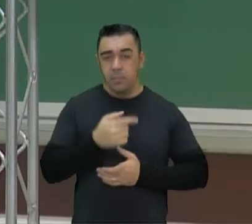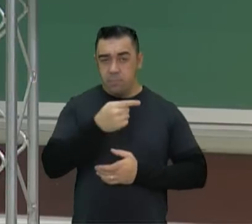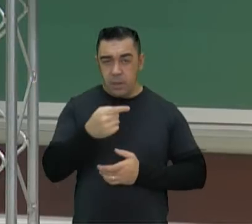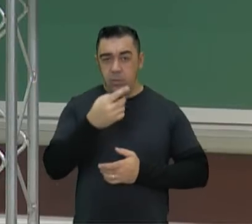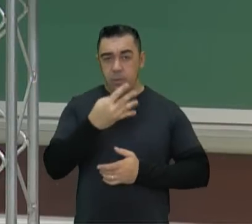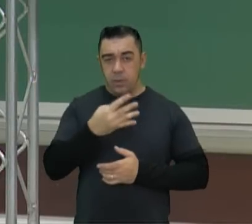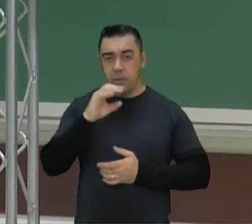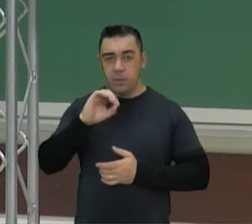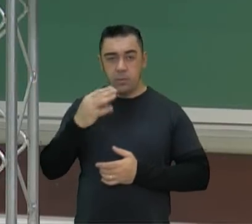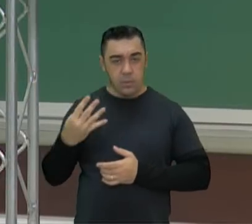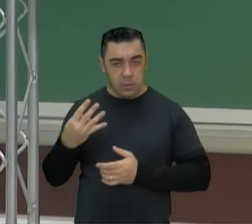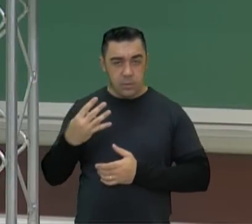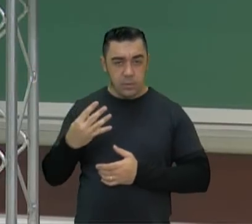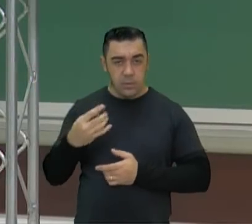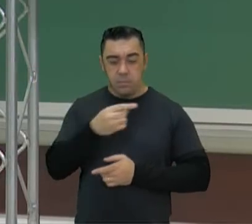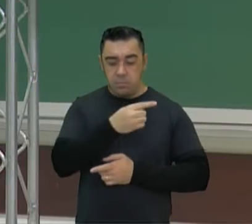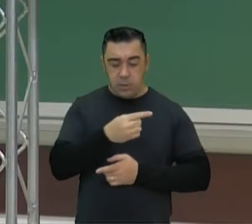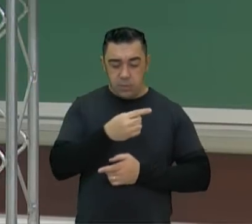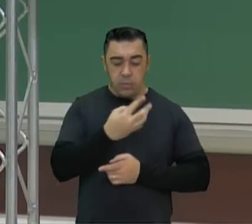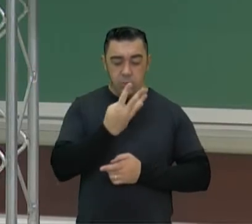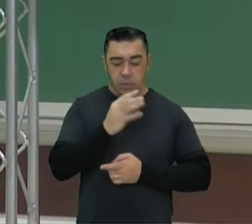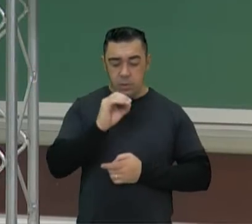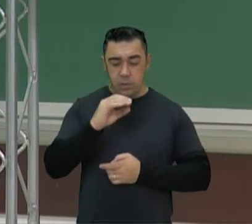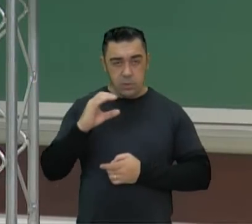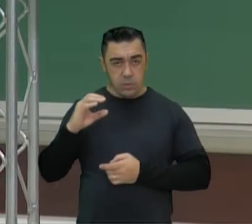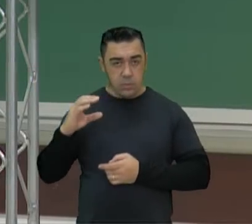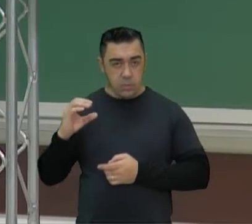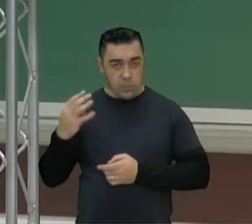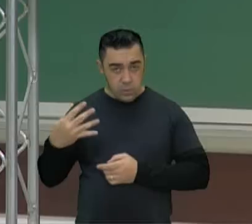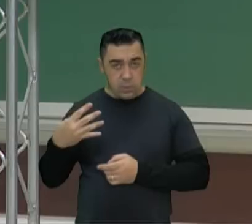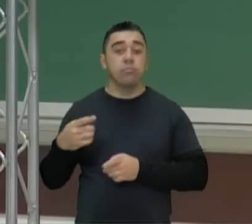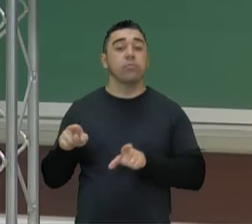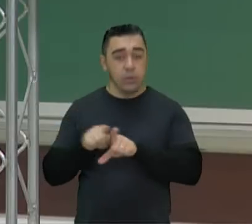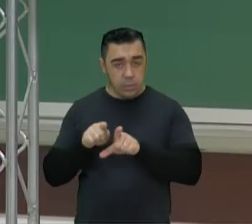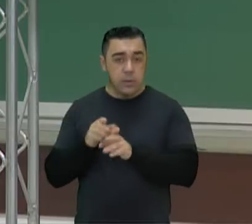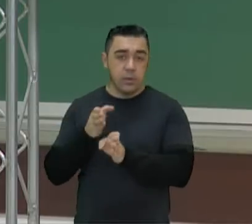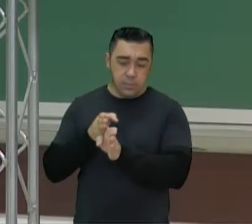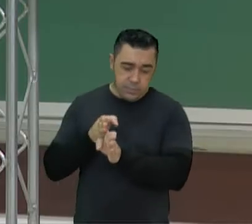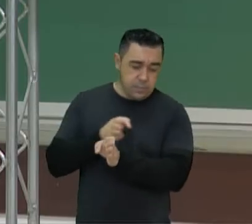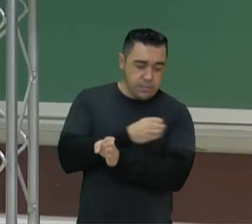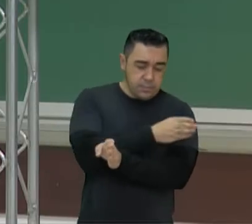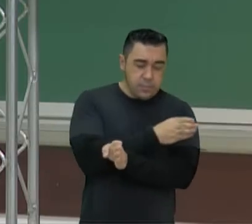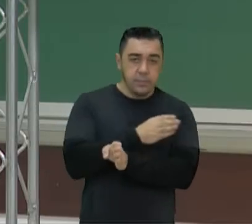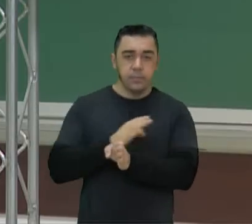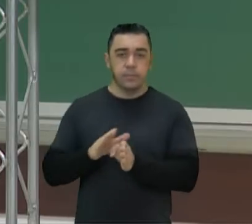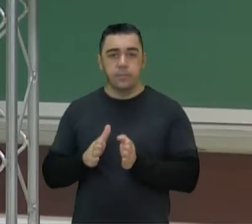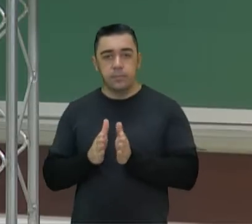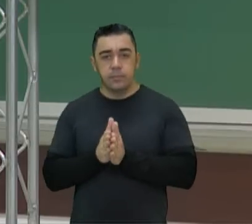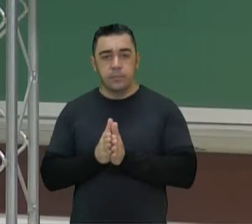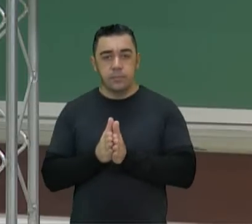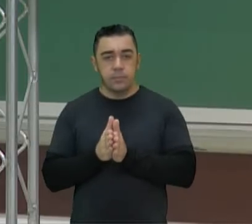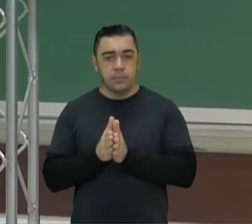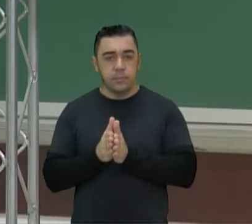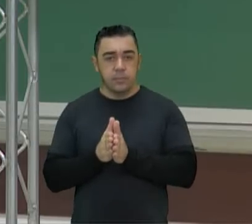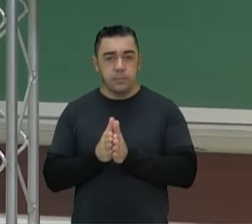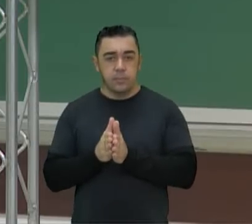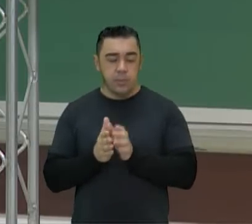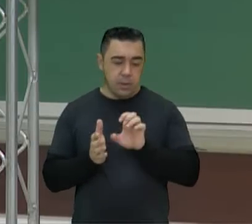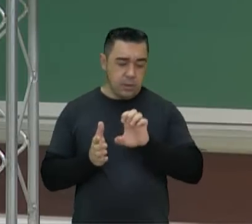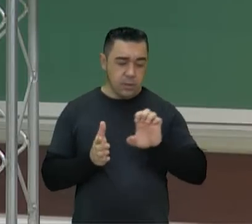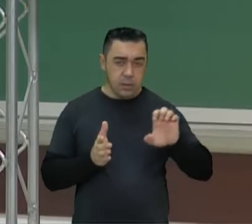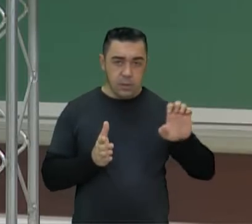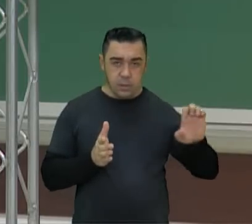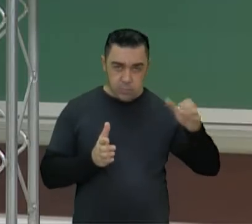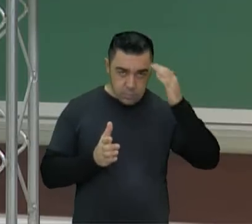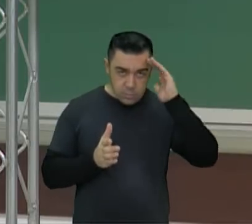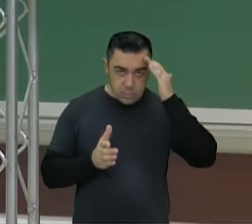404, menos 404, negativo, ele vai estar também do lado oposto ao positivo.